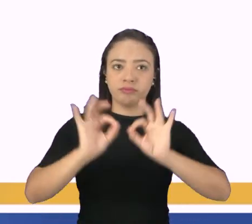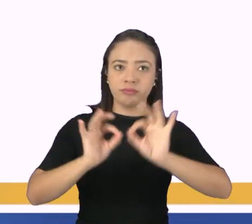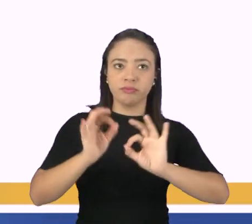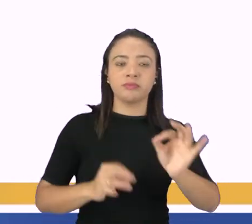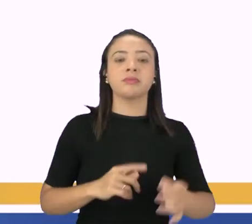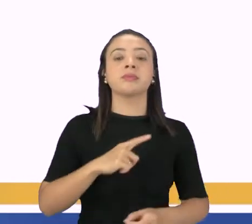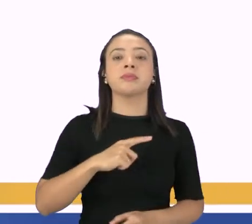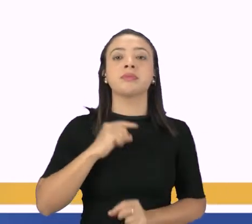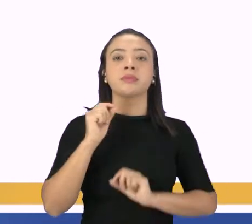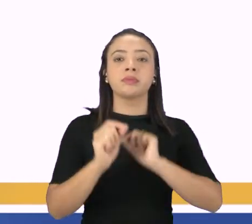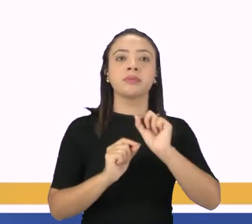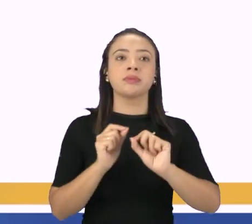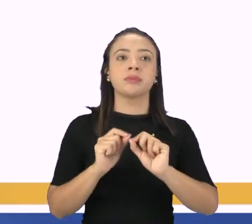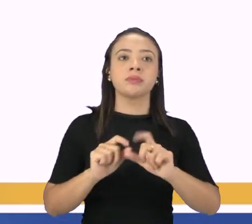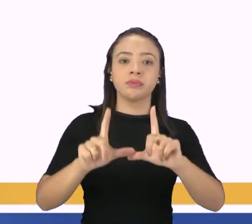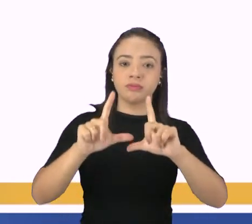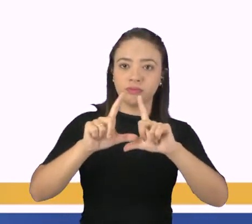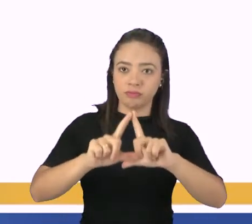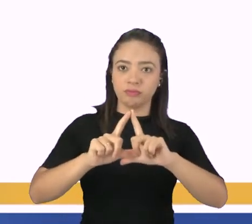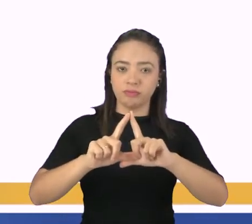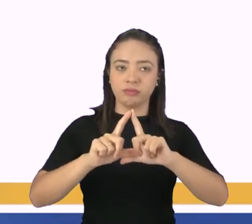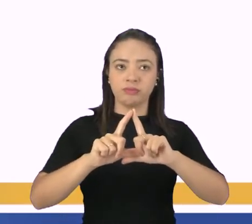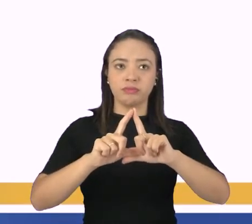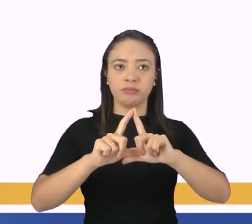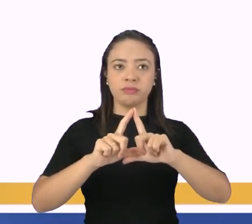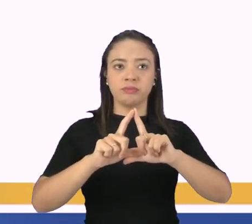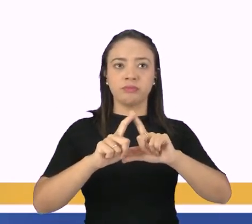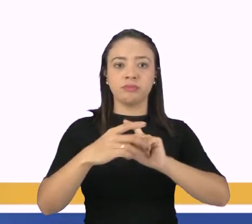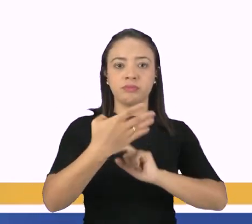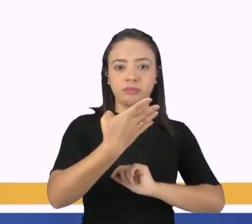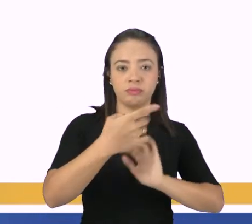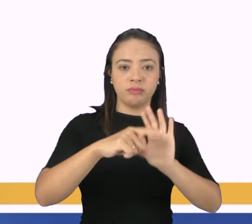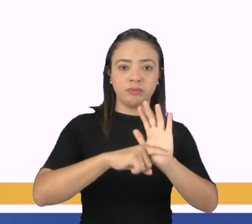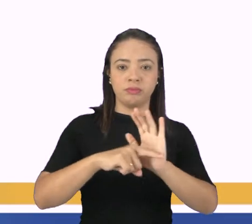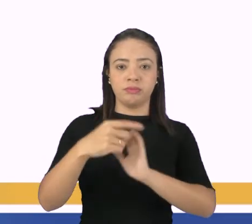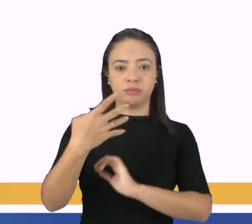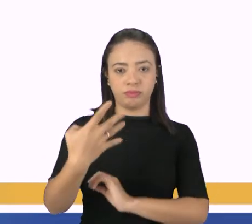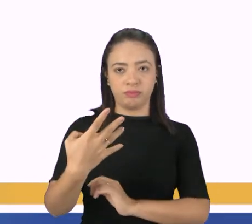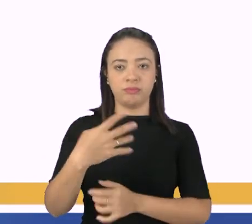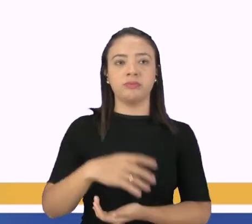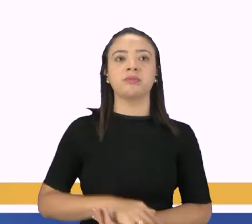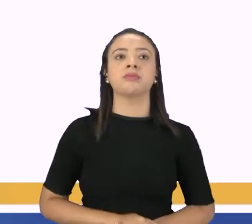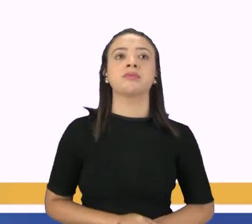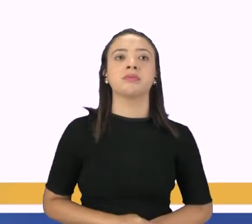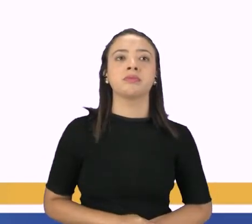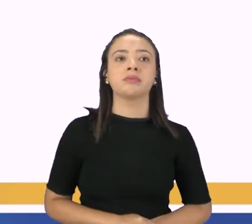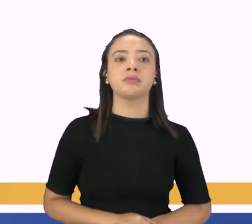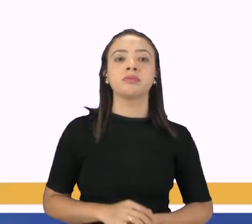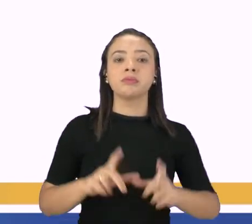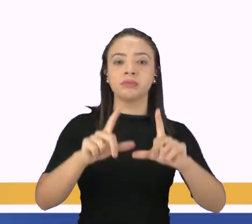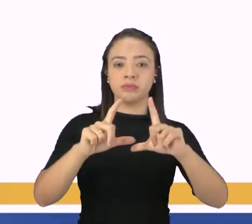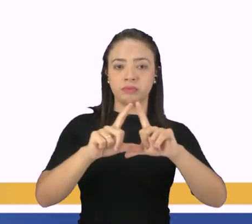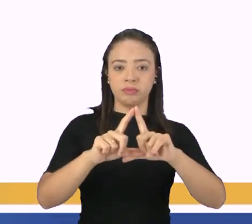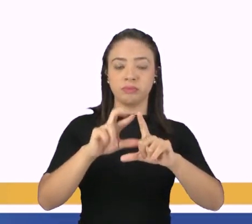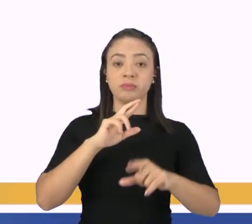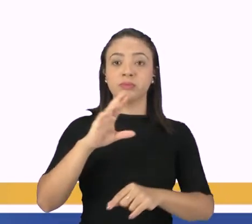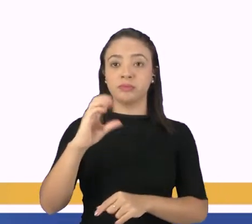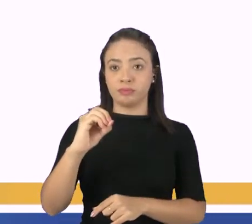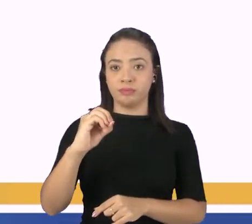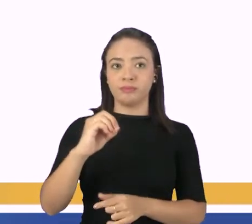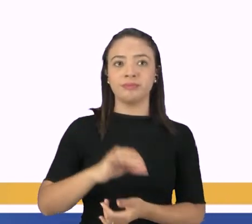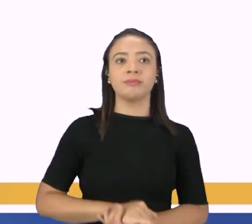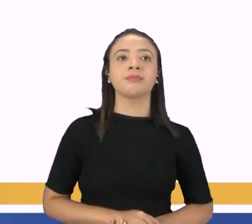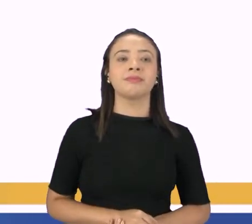sinal, temos sinal de negativo. Então, delta é igual a 4 menos 4, ou seja, delta é igual a